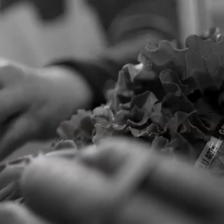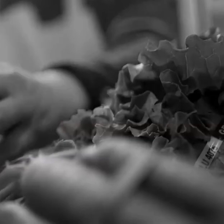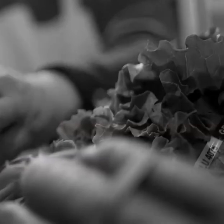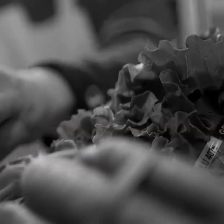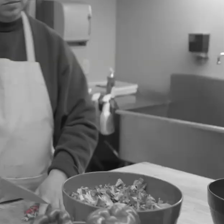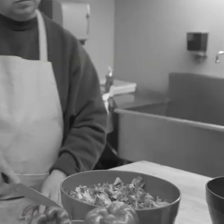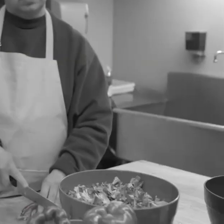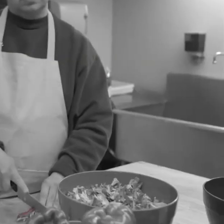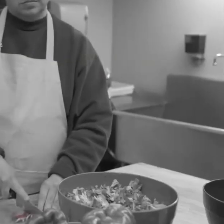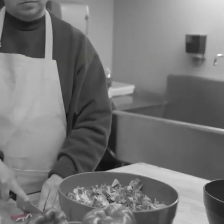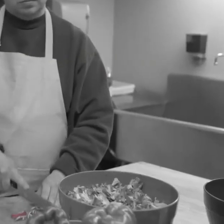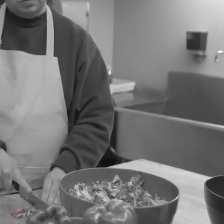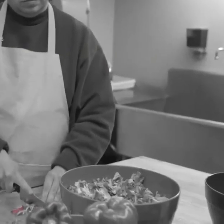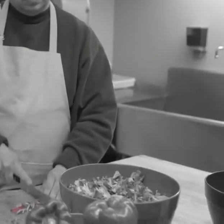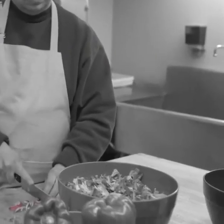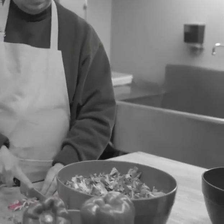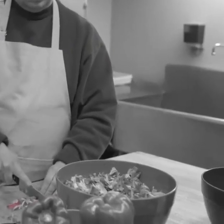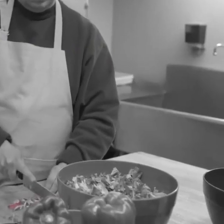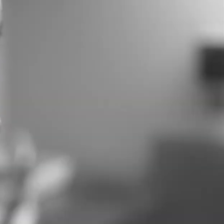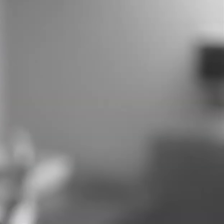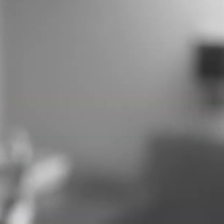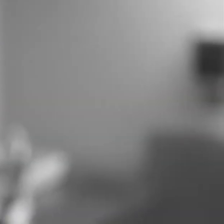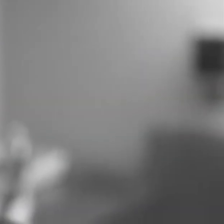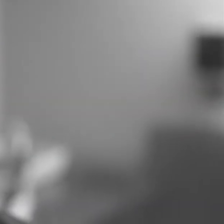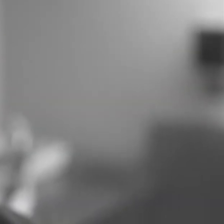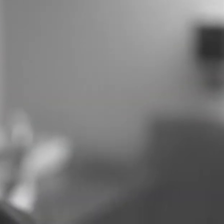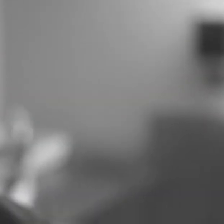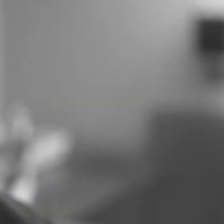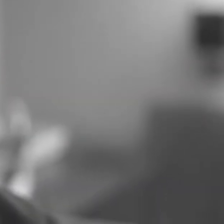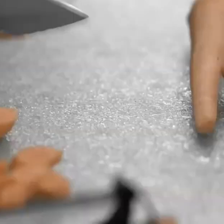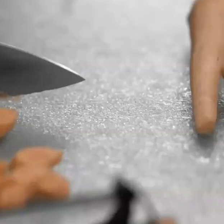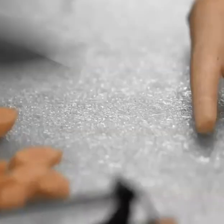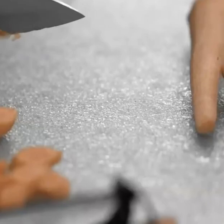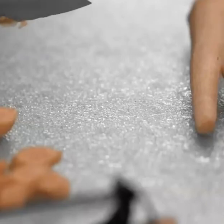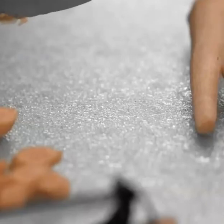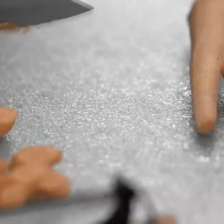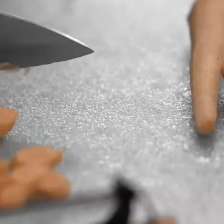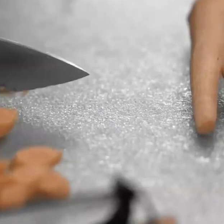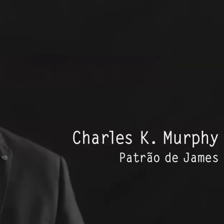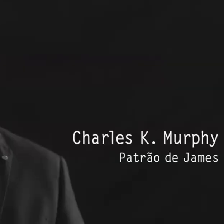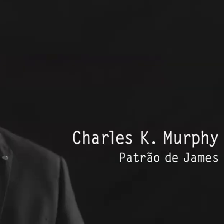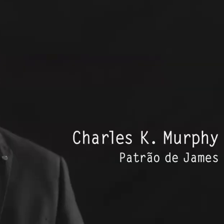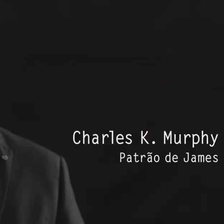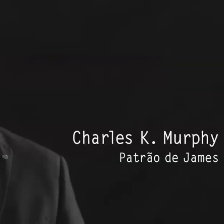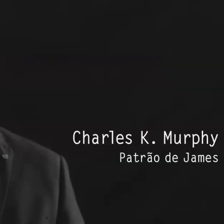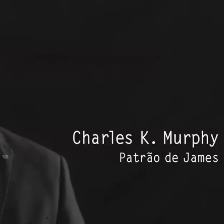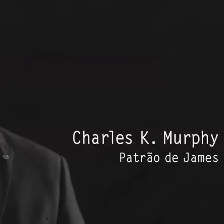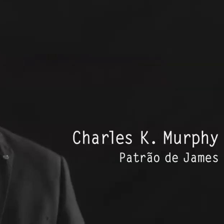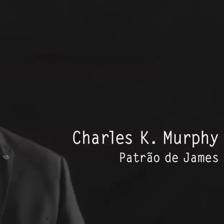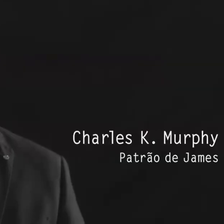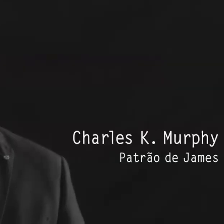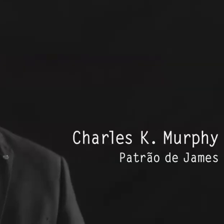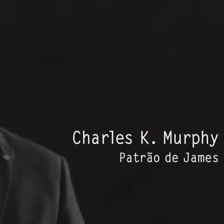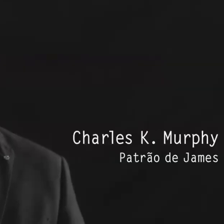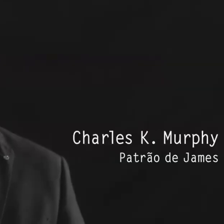James trabalha aqui 2 vezes por semana como cozinheiro. Ele tem muita fé em Deus. Eu acho que isso o ajuda a lidar com